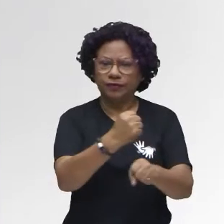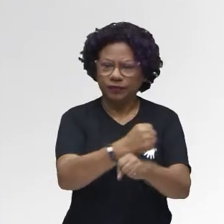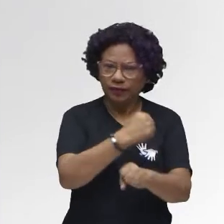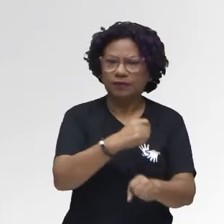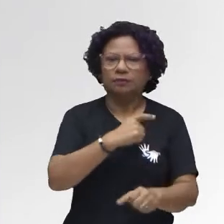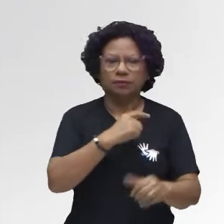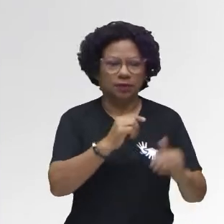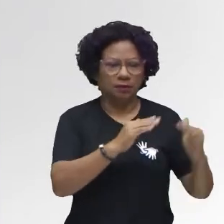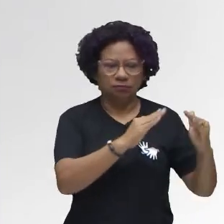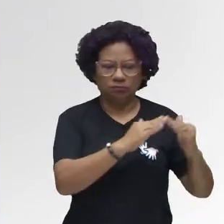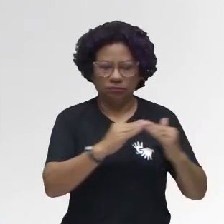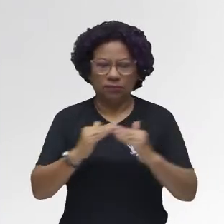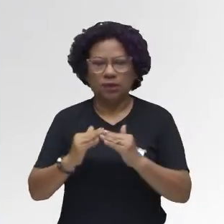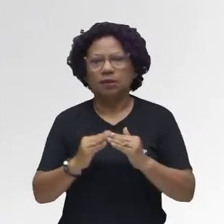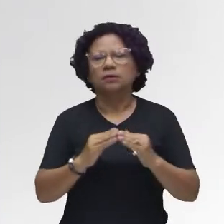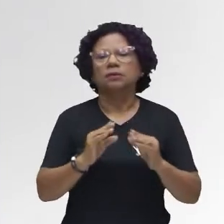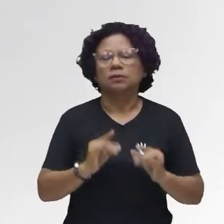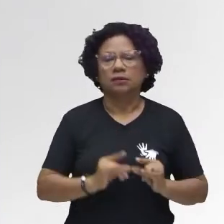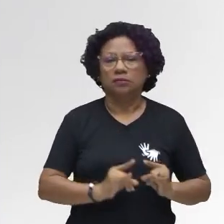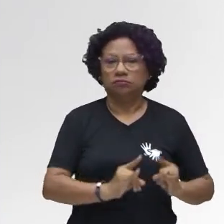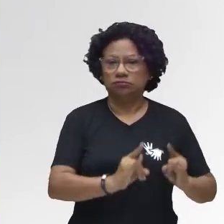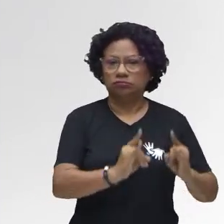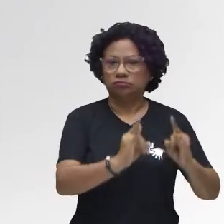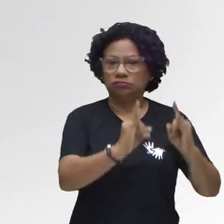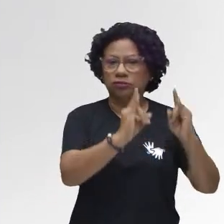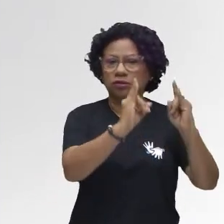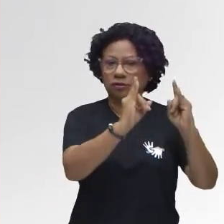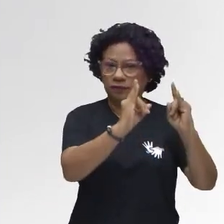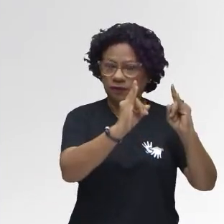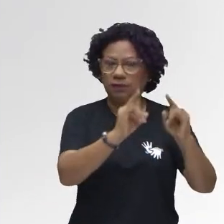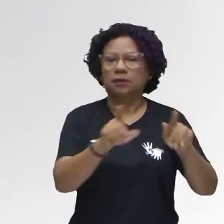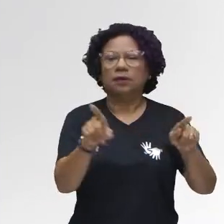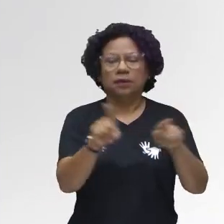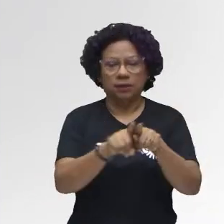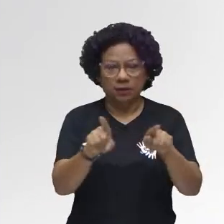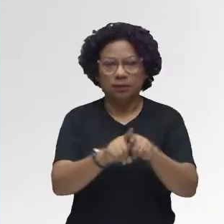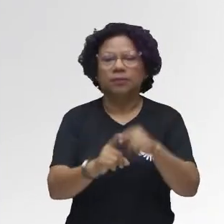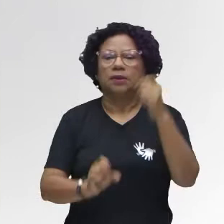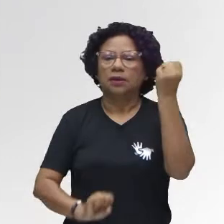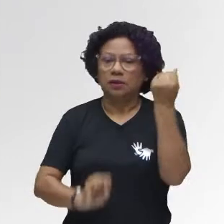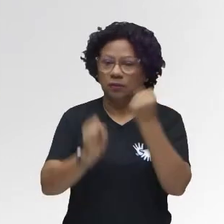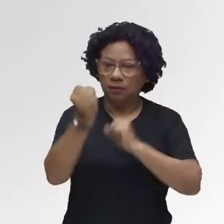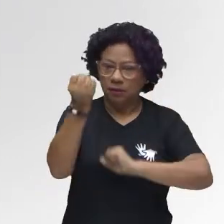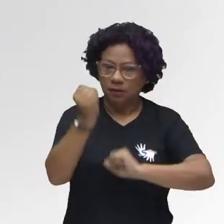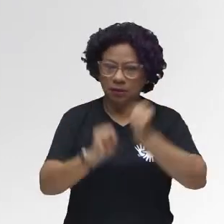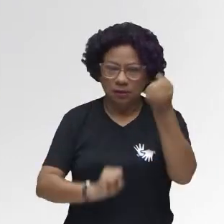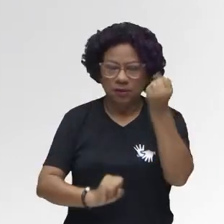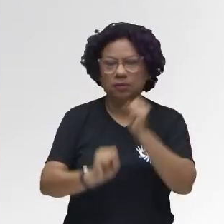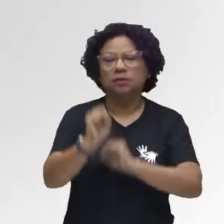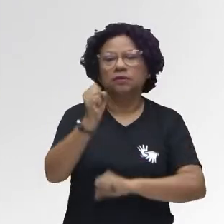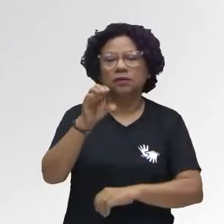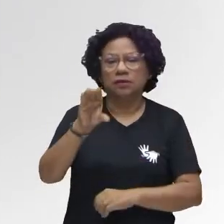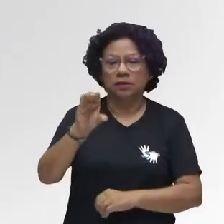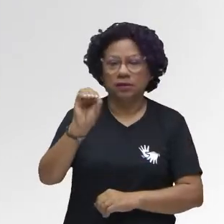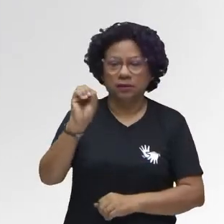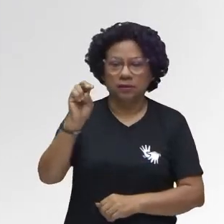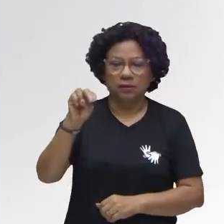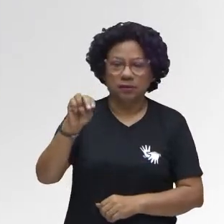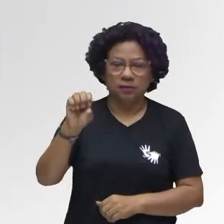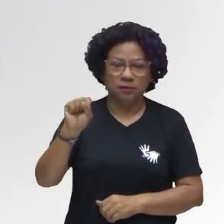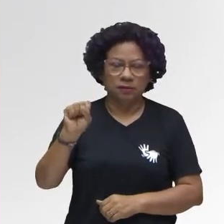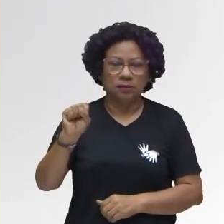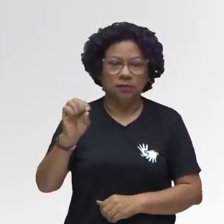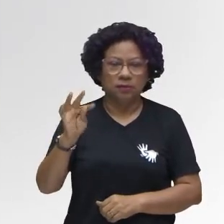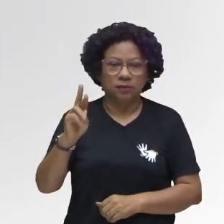casas, os prédios, os edifícios vão estar voltados dentro da indústria da construção. Seguindo,